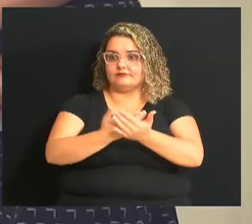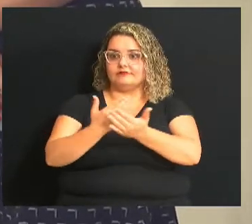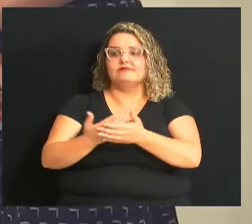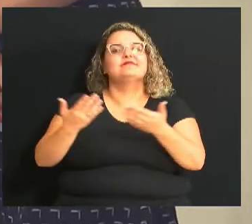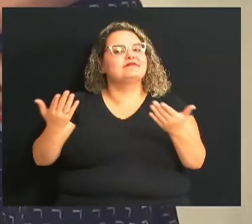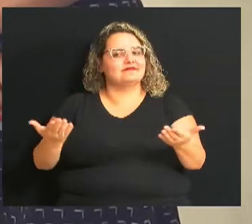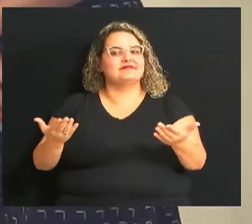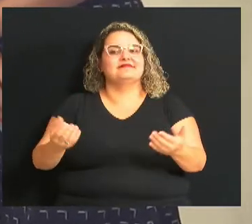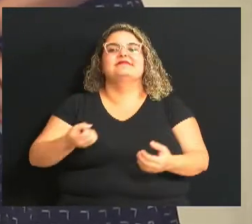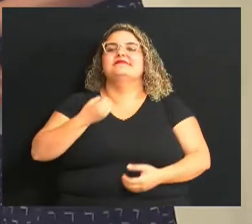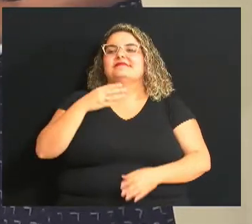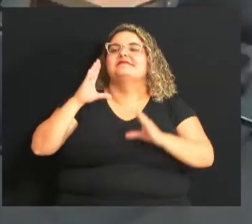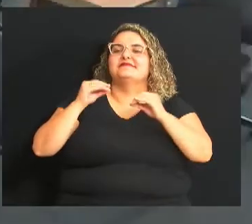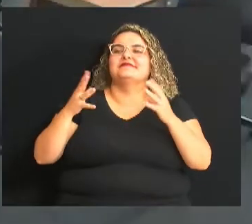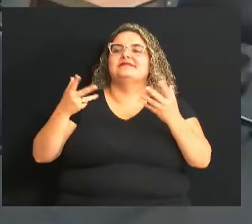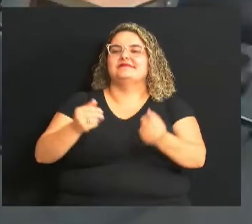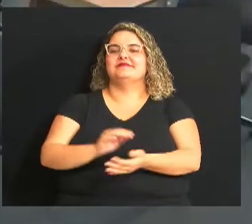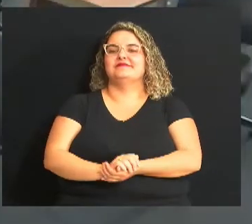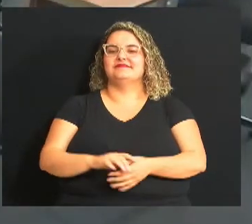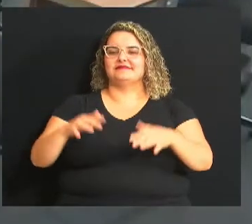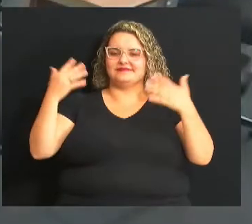isso, boa noite a todos.